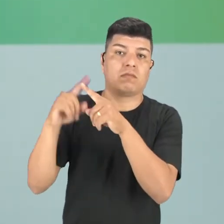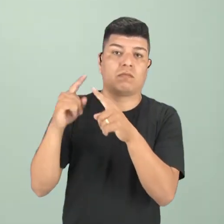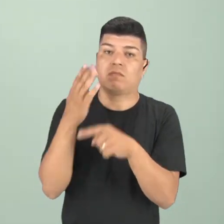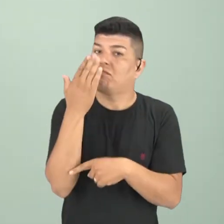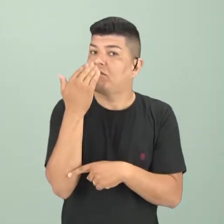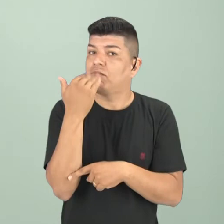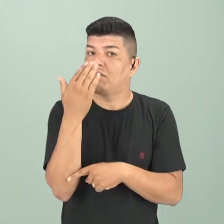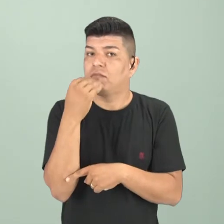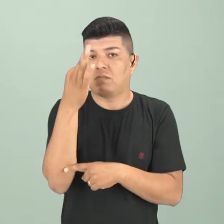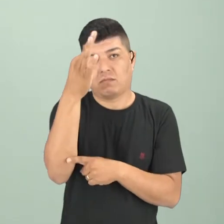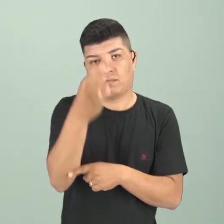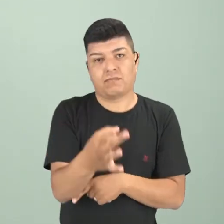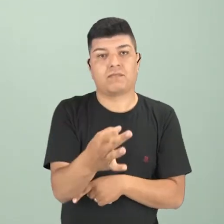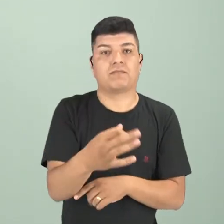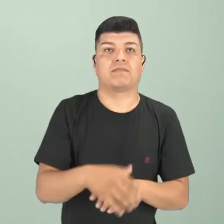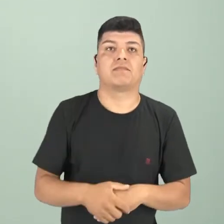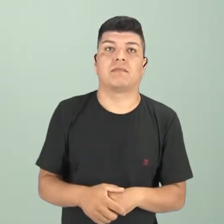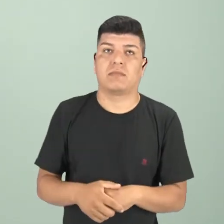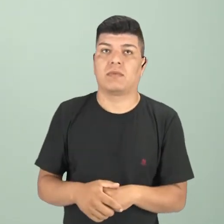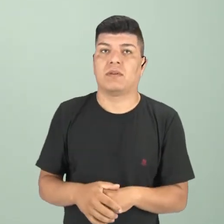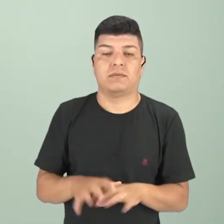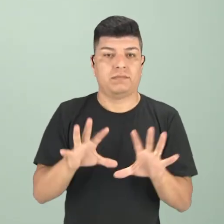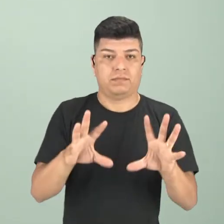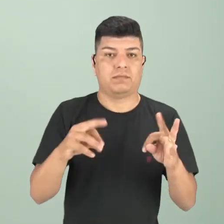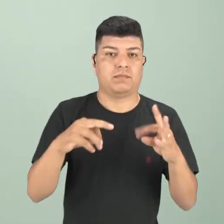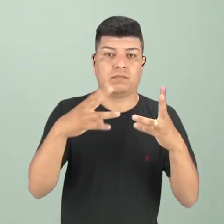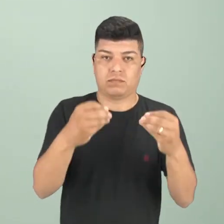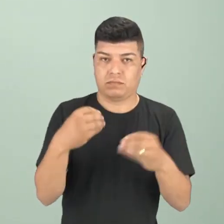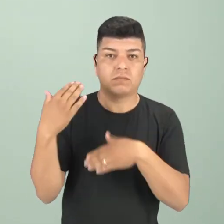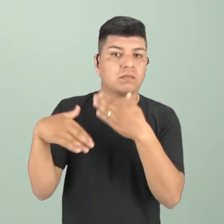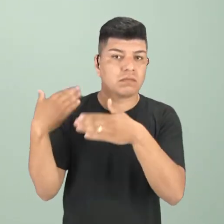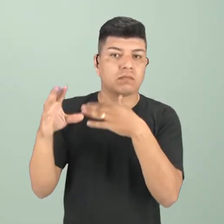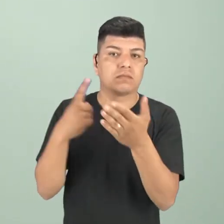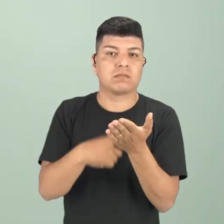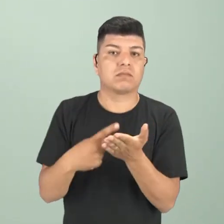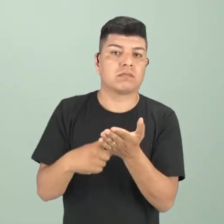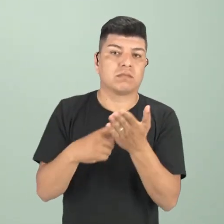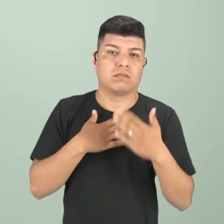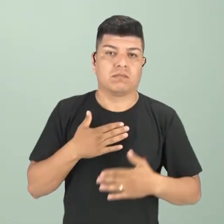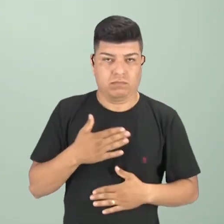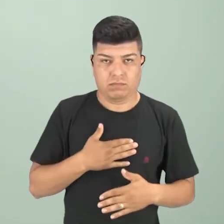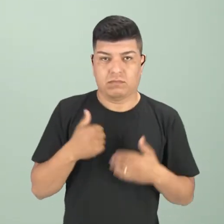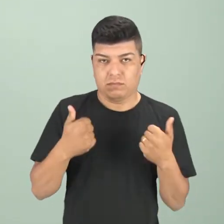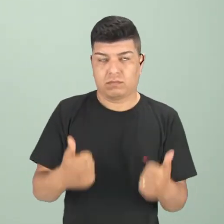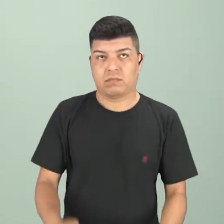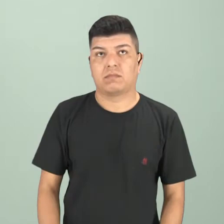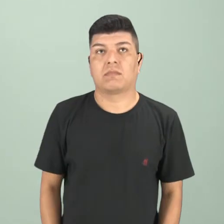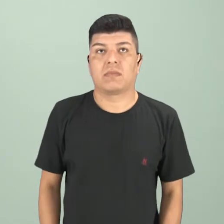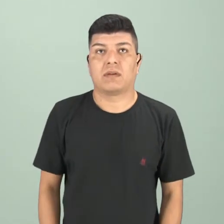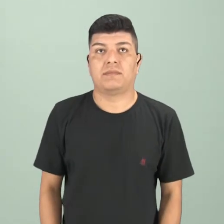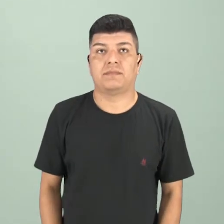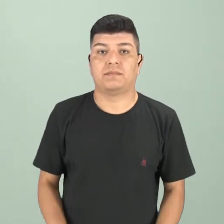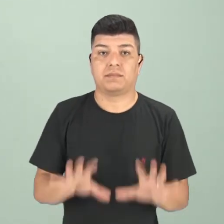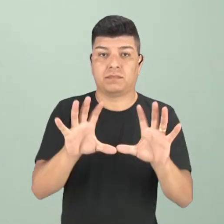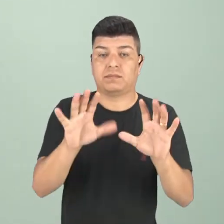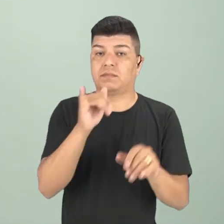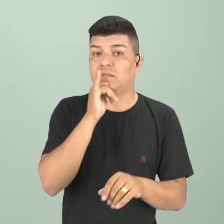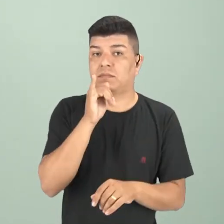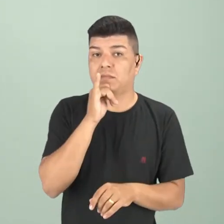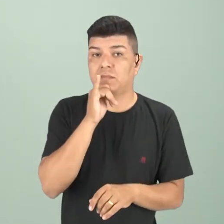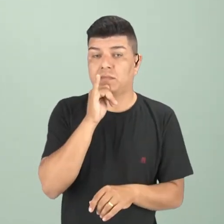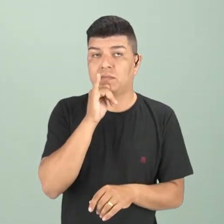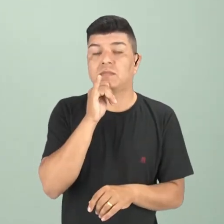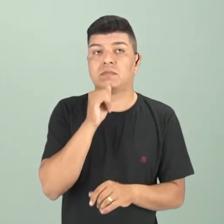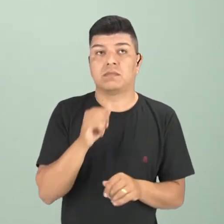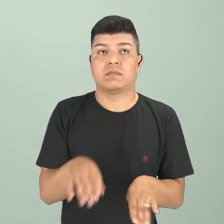estar alimentando ele da forma significativa assim como todos os outros processos associados ao nosso corpo tá bom então deixa esses